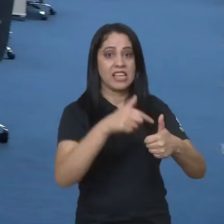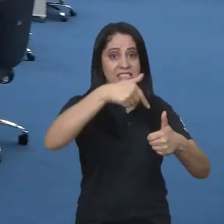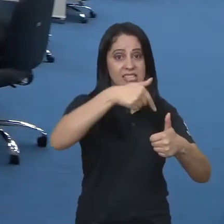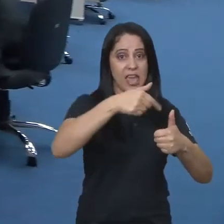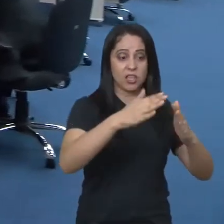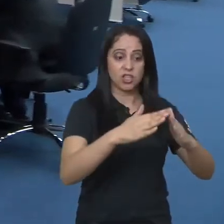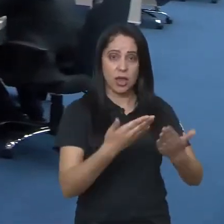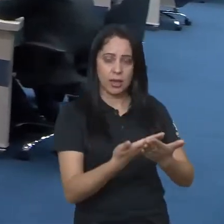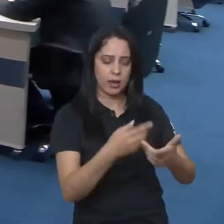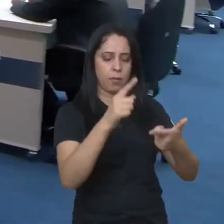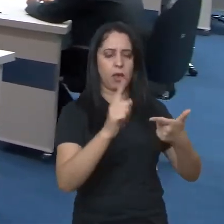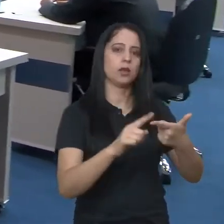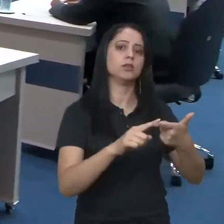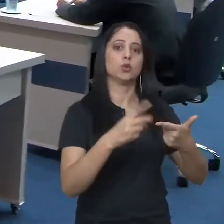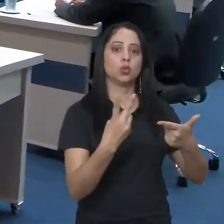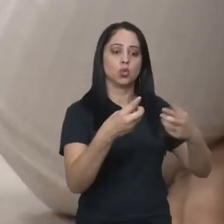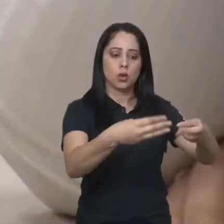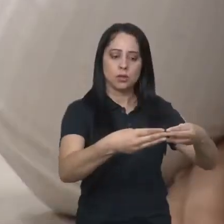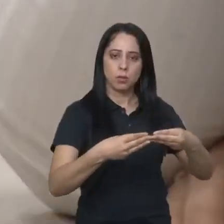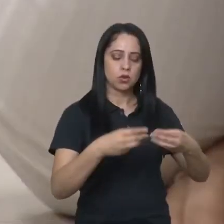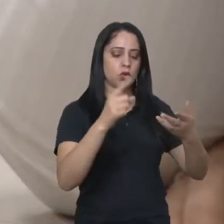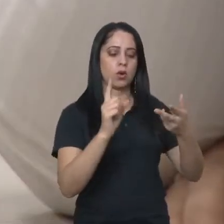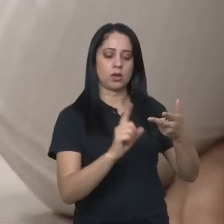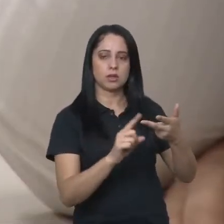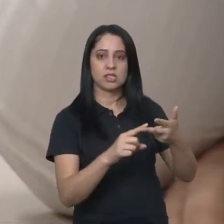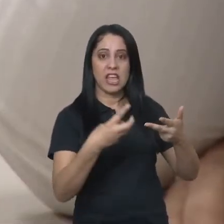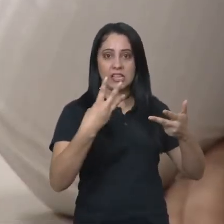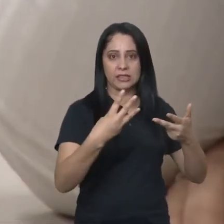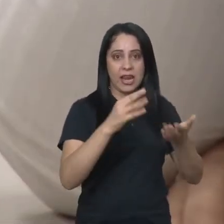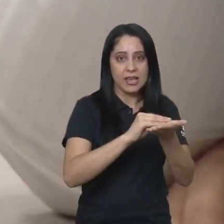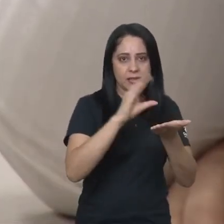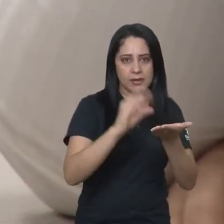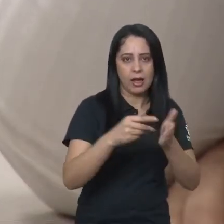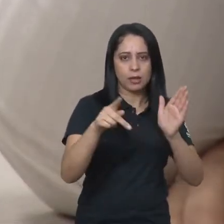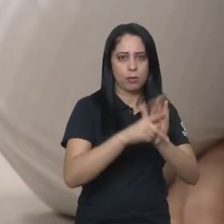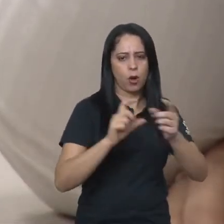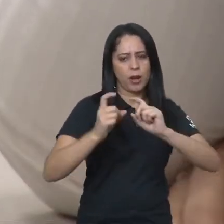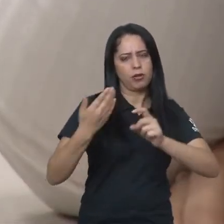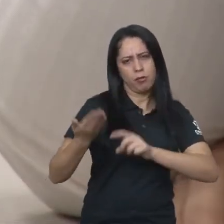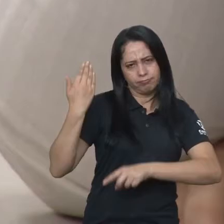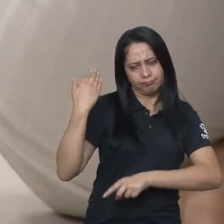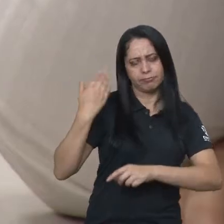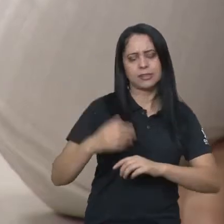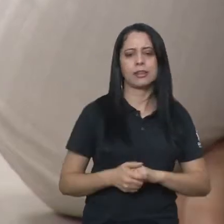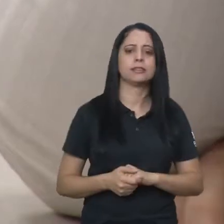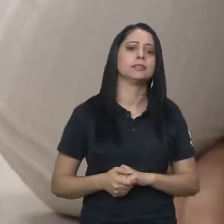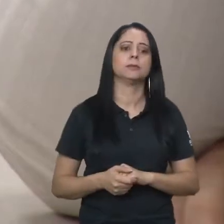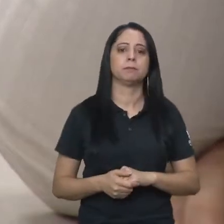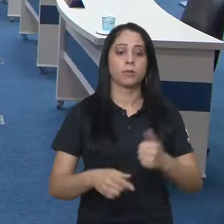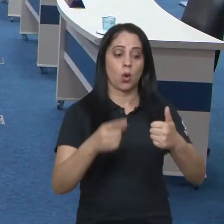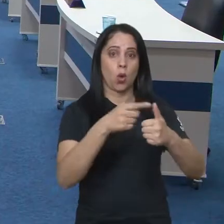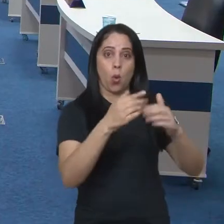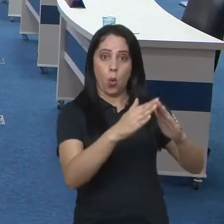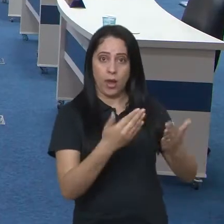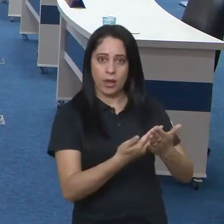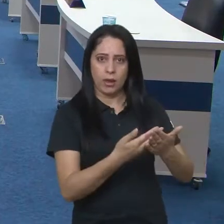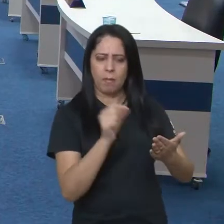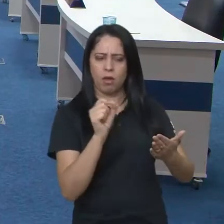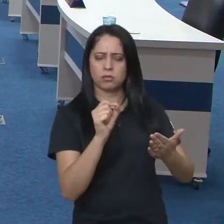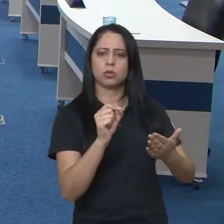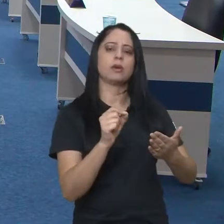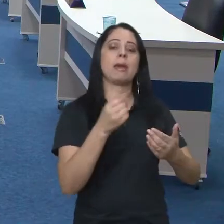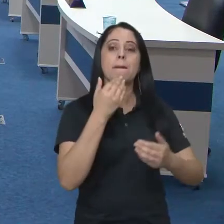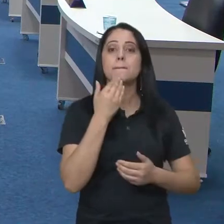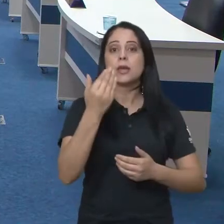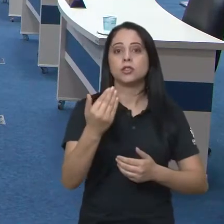entre eles 7 requerimentos, 2 moções e 3 atas de sessões anteriores. Um dos